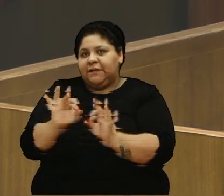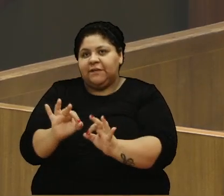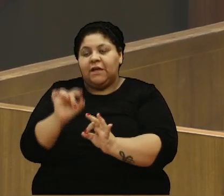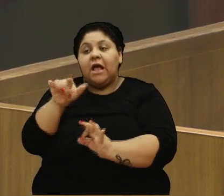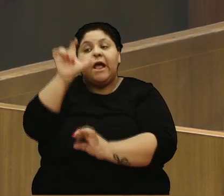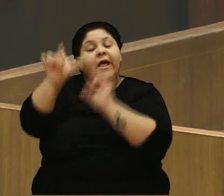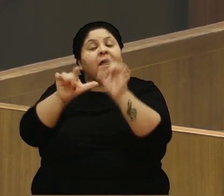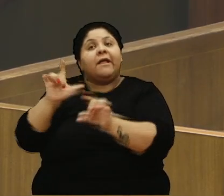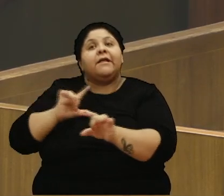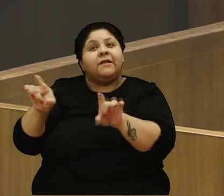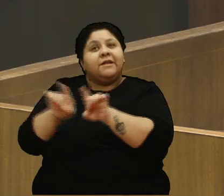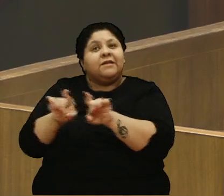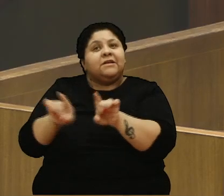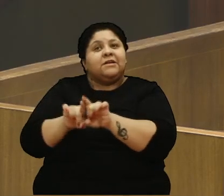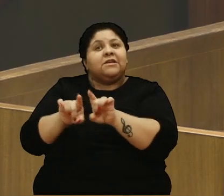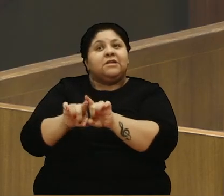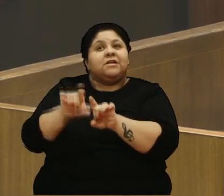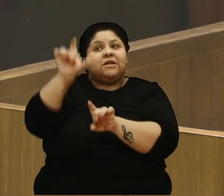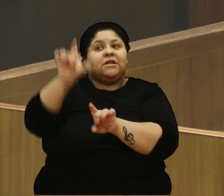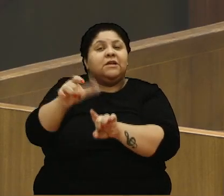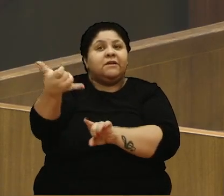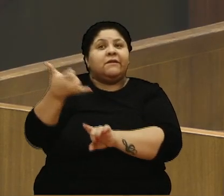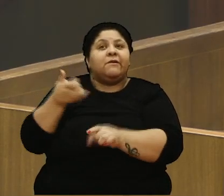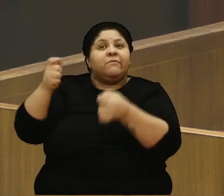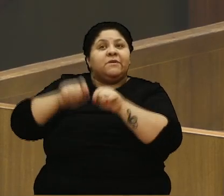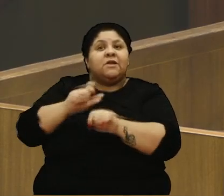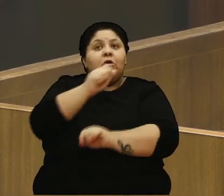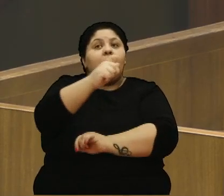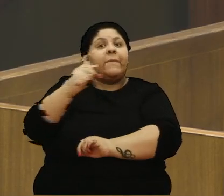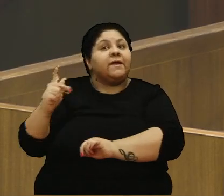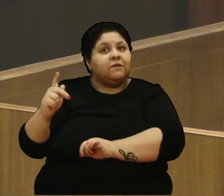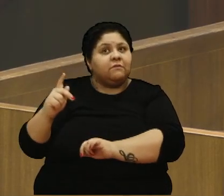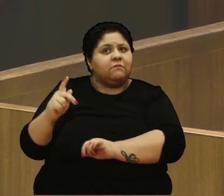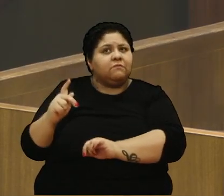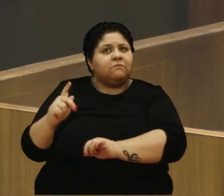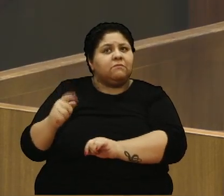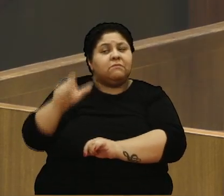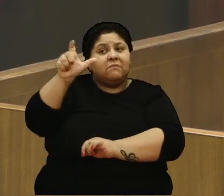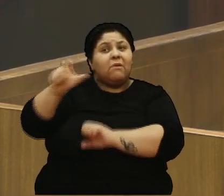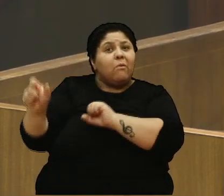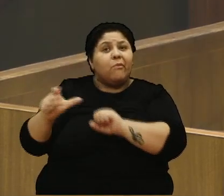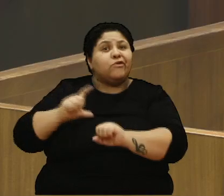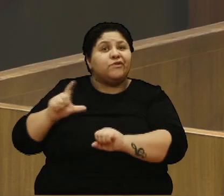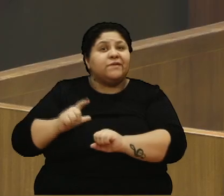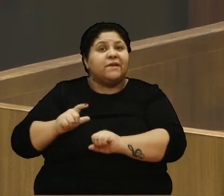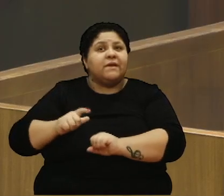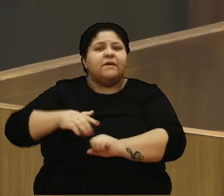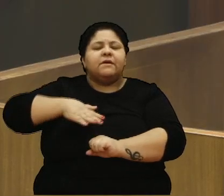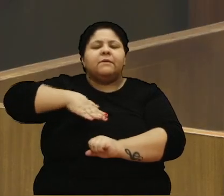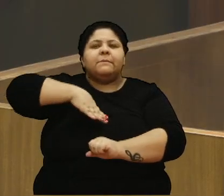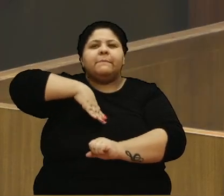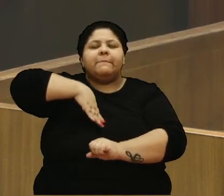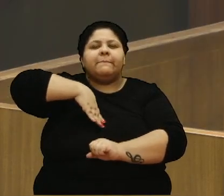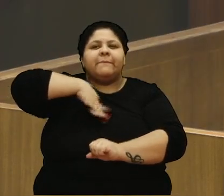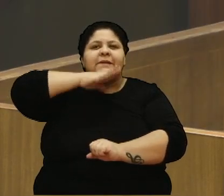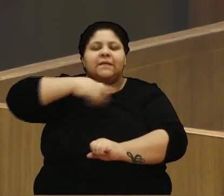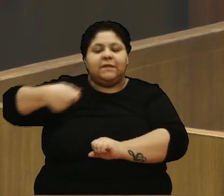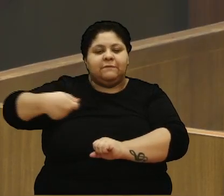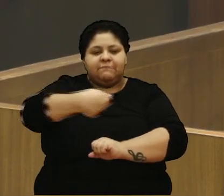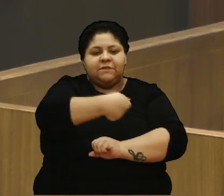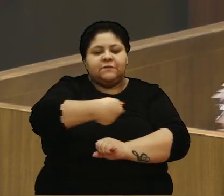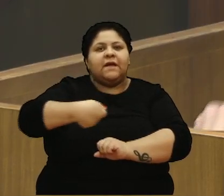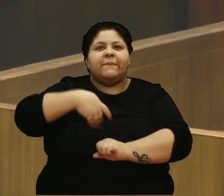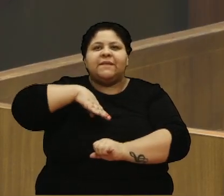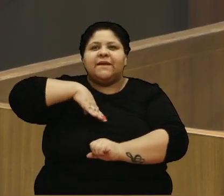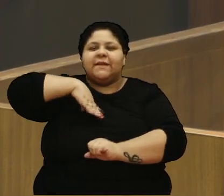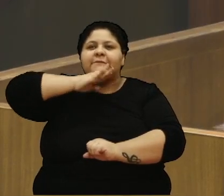as pessoas também, aquela funcionária me falou que eu deveria fazer pelo aplicativo. Só que a pessoa pode não ter bateria, pode não ter espaço para colocar o